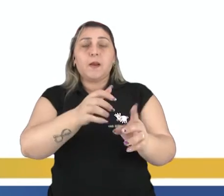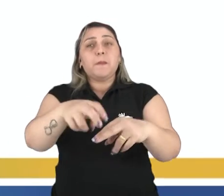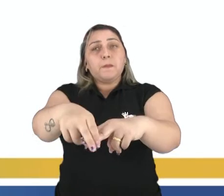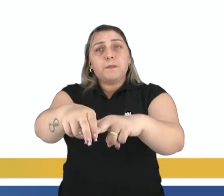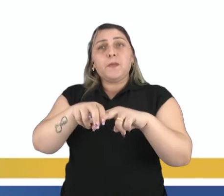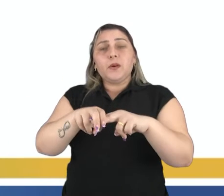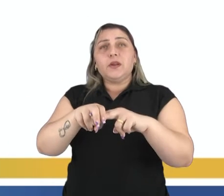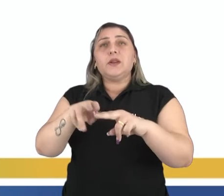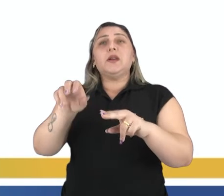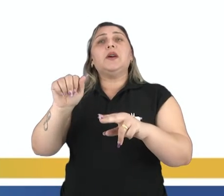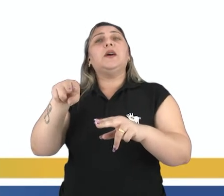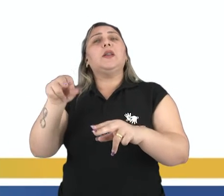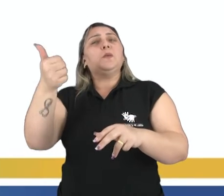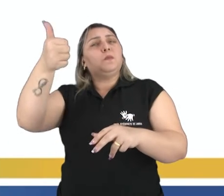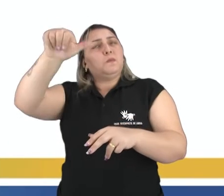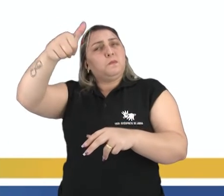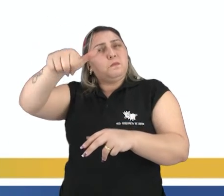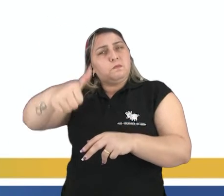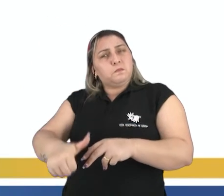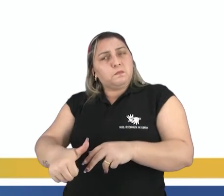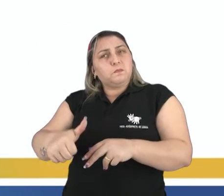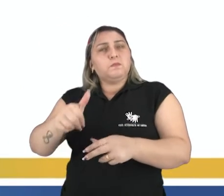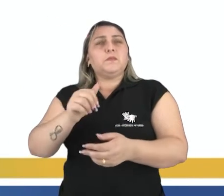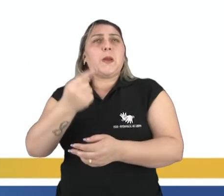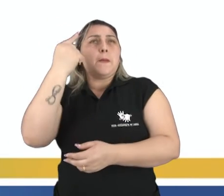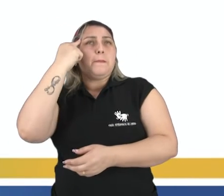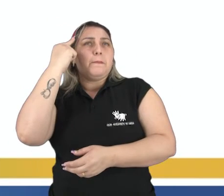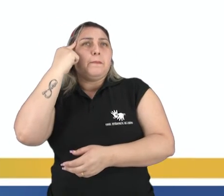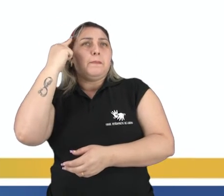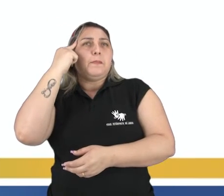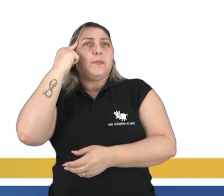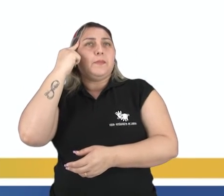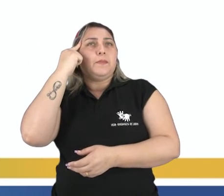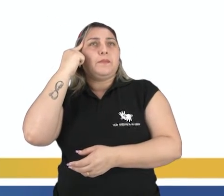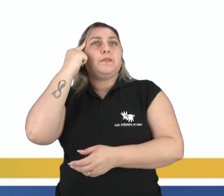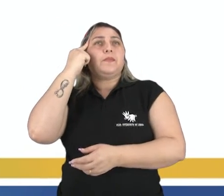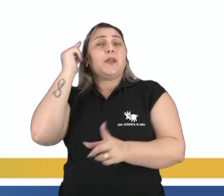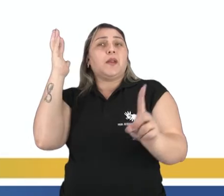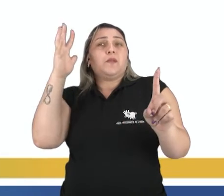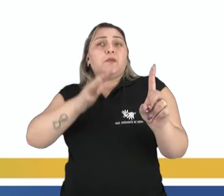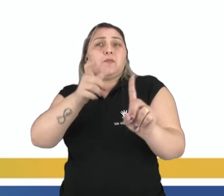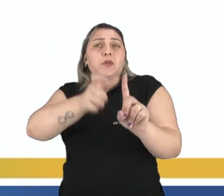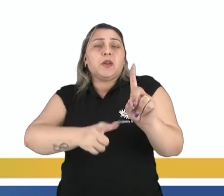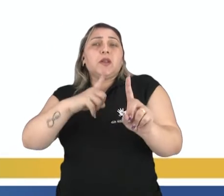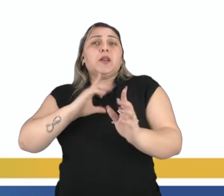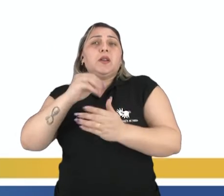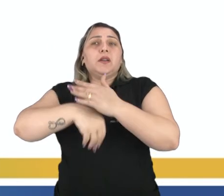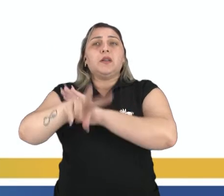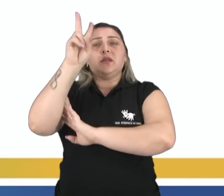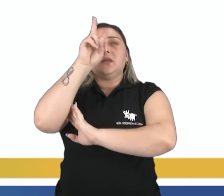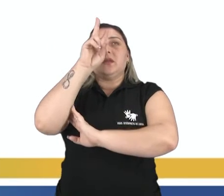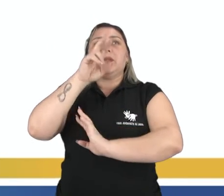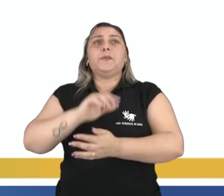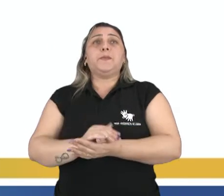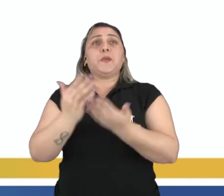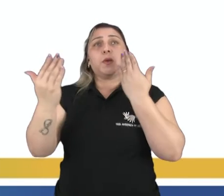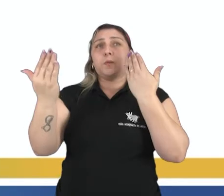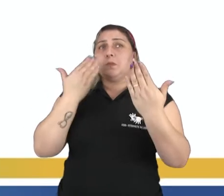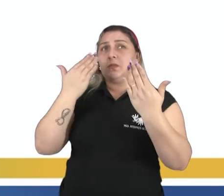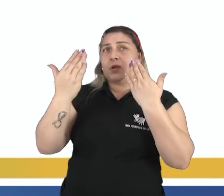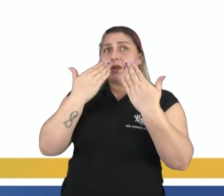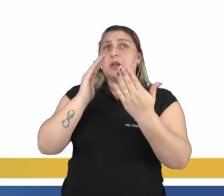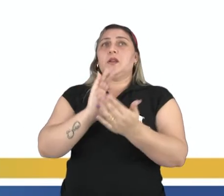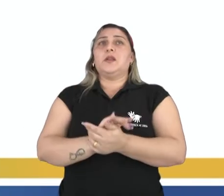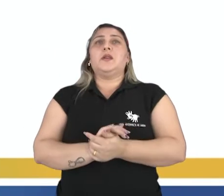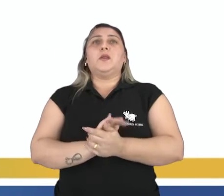que é analítico, porque vai ter essa reflexão ali na influência que as personagens têm dentro da história. E o psicológico,